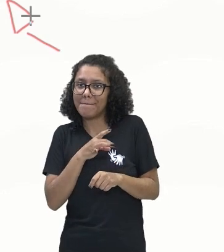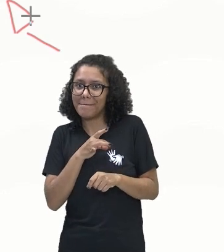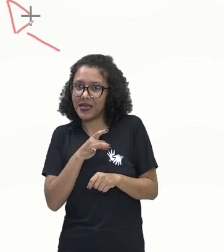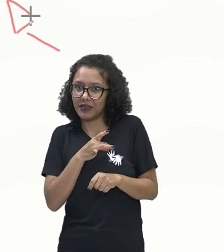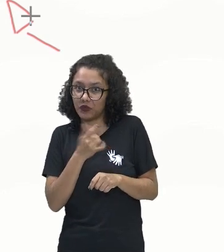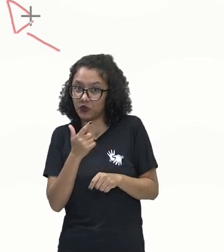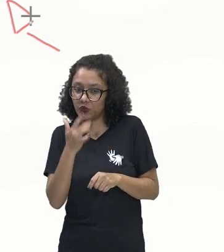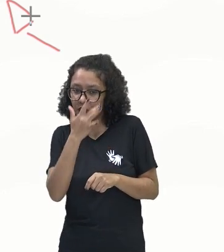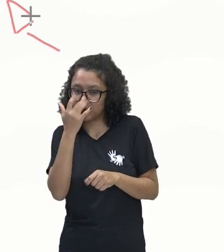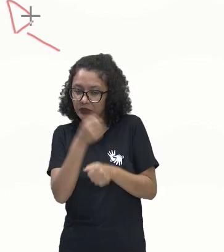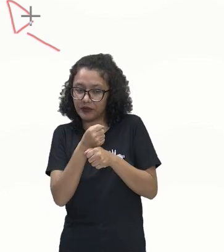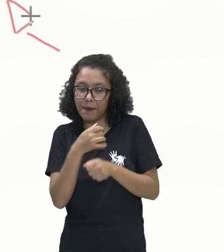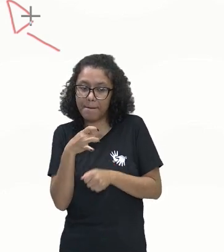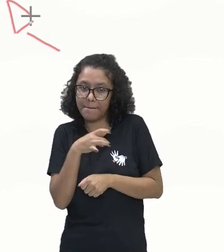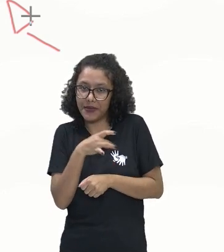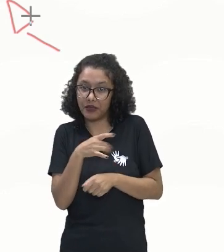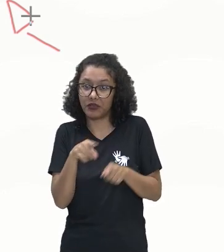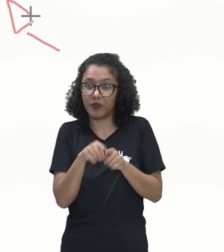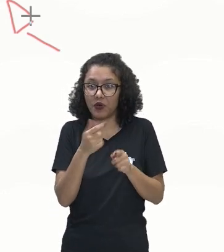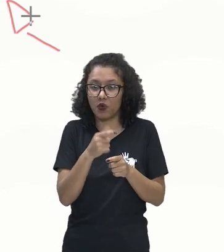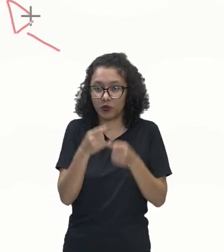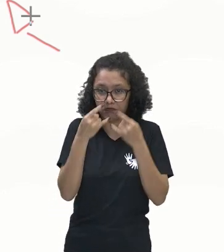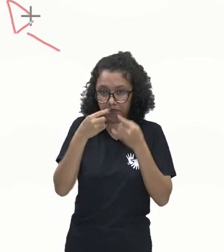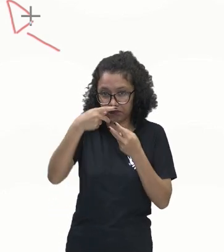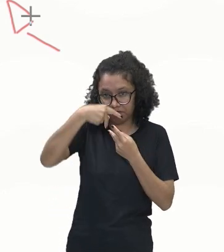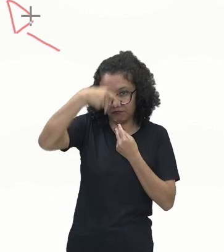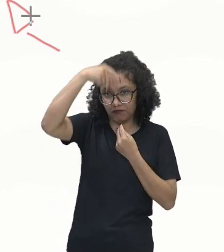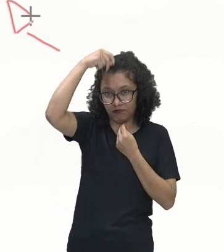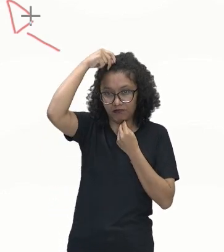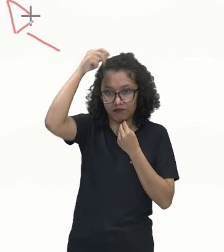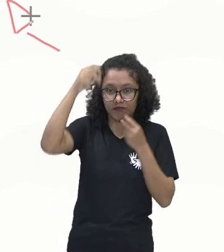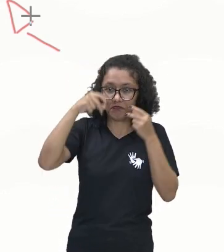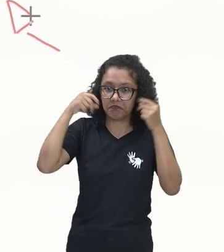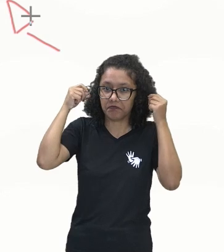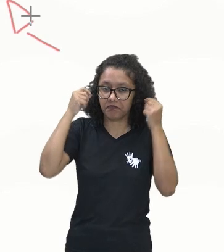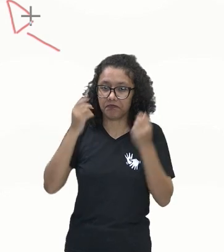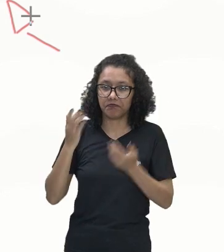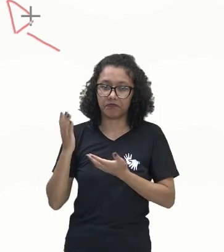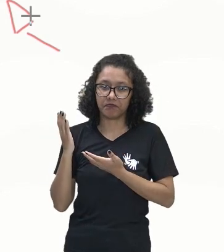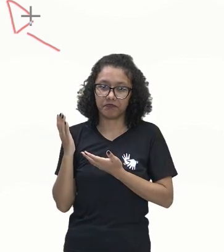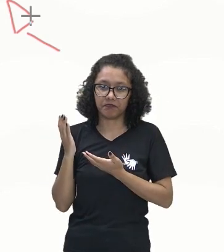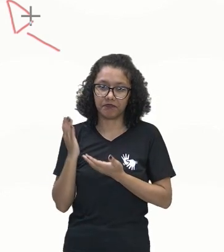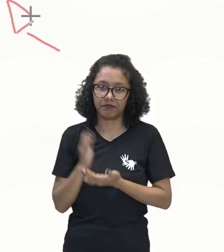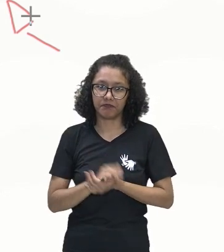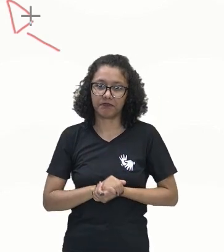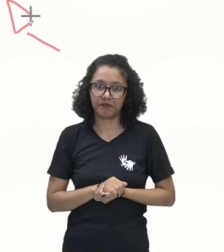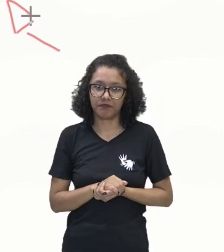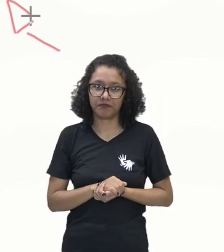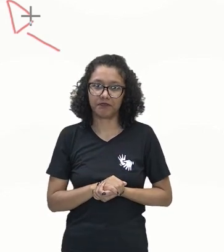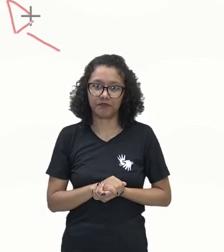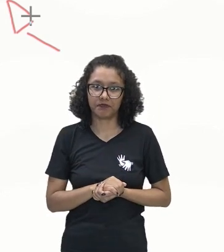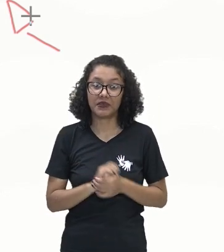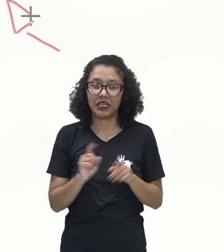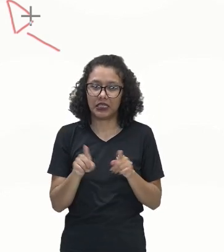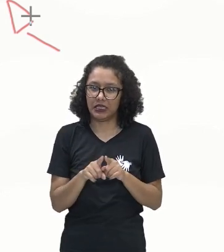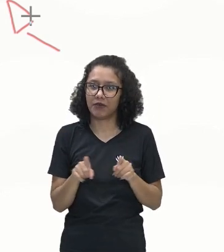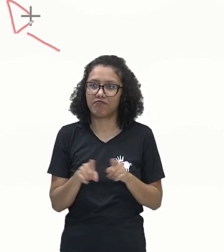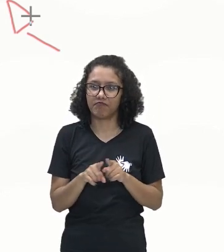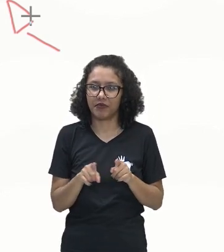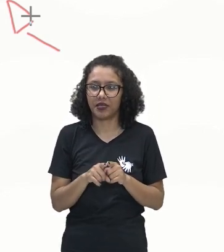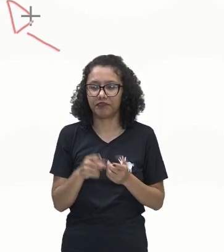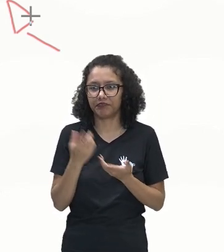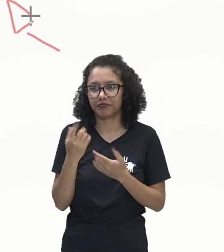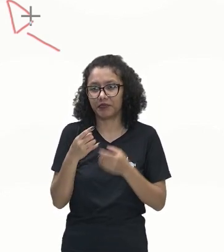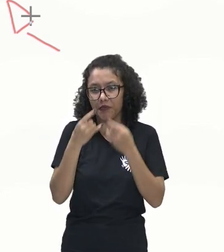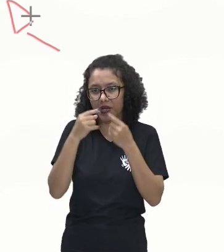Assim também como a máscara de Flandres, registrada aqui por Jacques Etienne. Então, essa máscara,